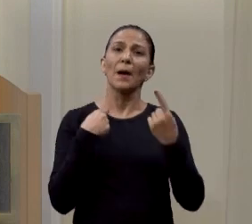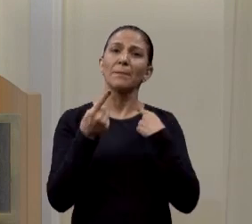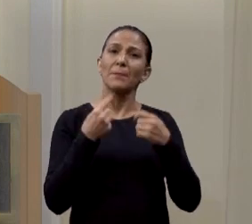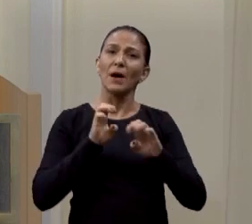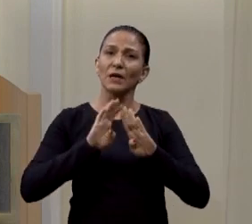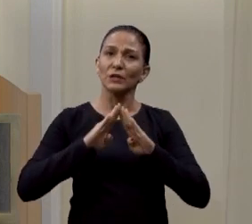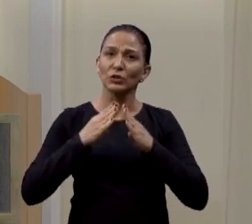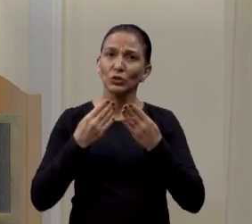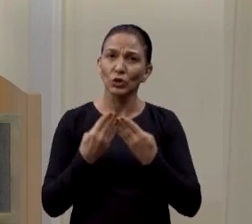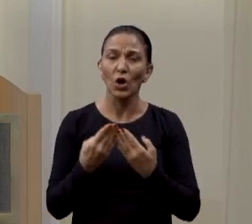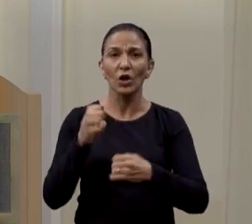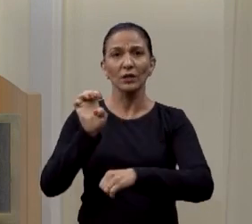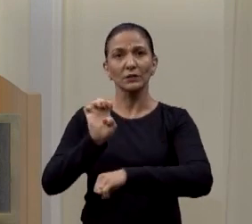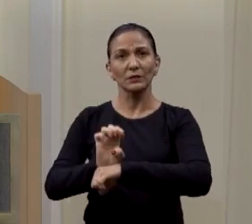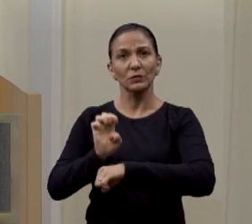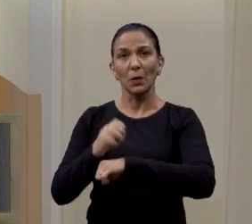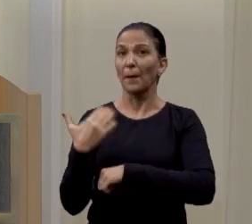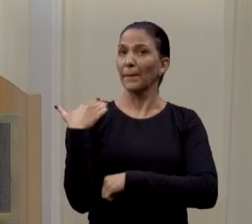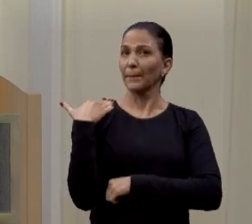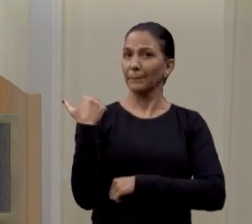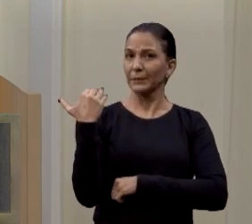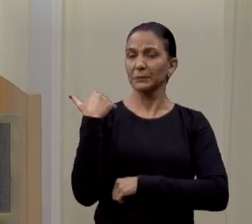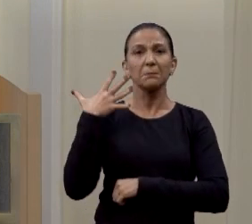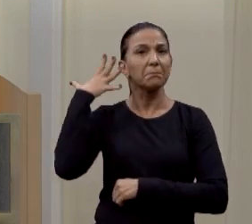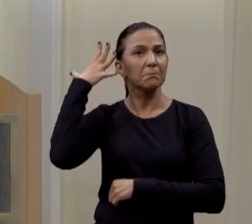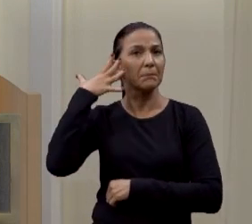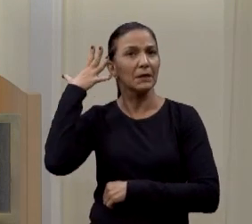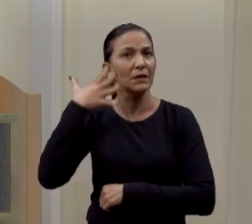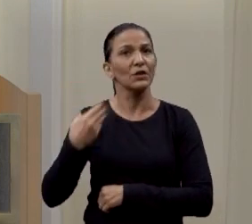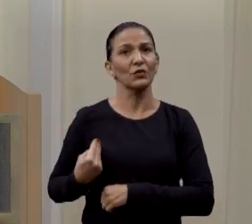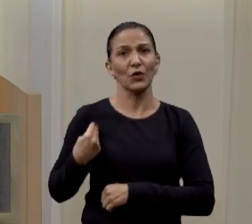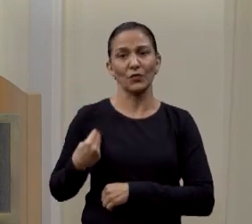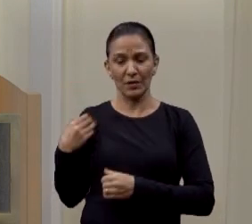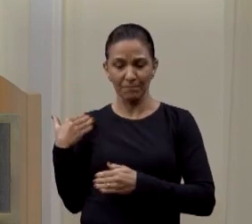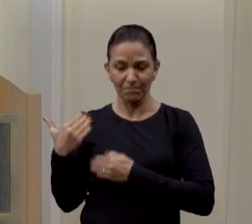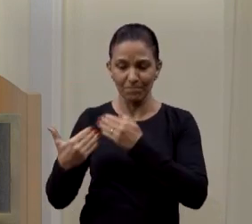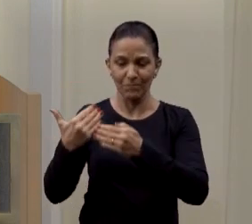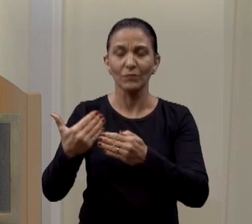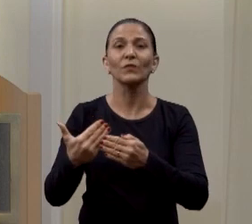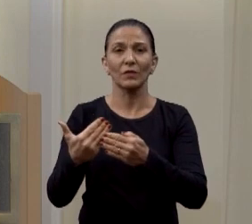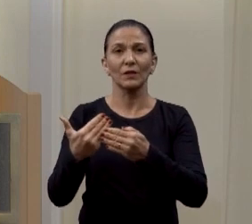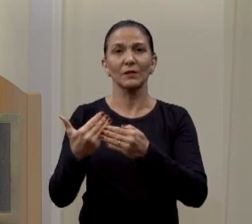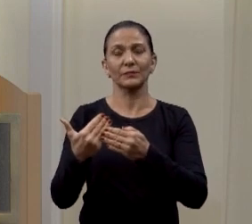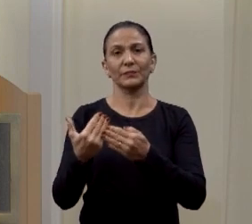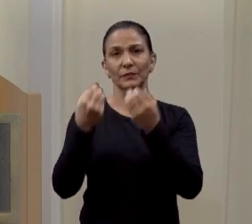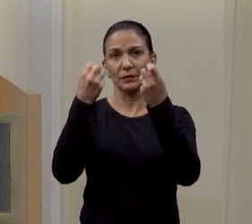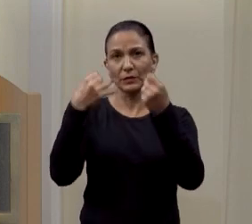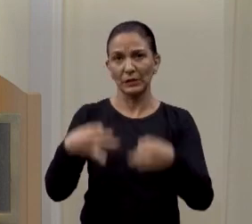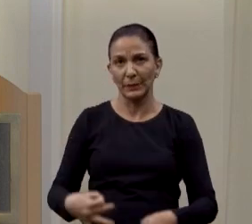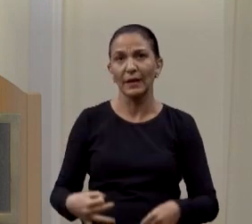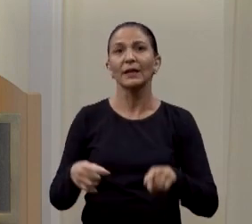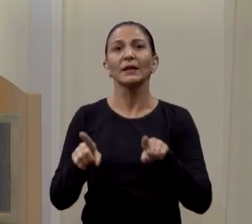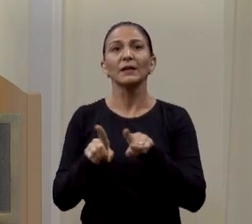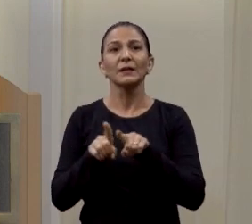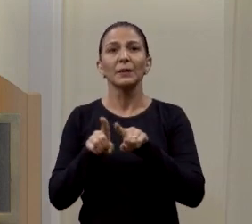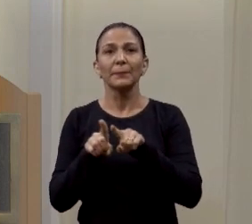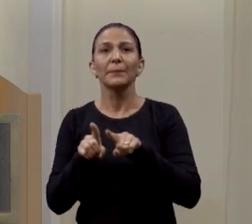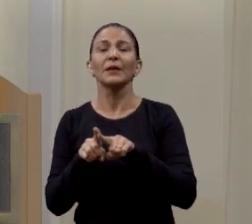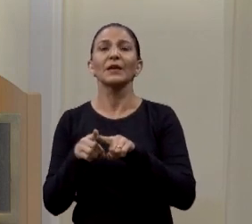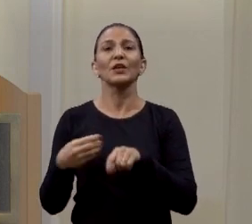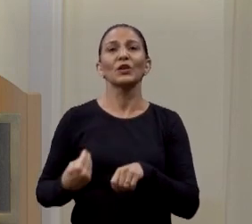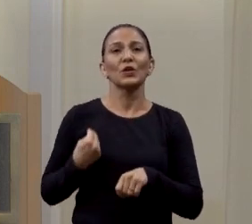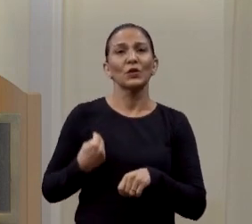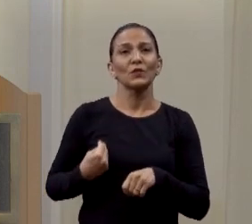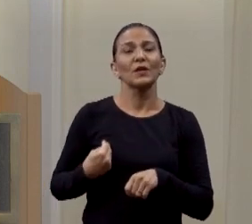escola estadual para a qual fui convidada a falar sobre minha trajetória de vida e, mais recentemente, os meus caminhos na